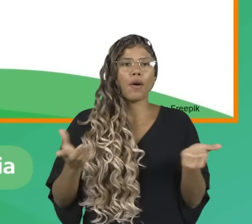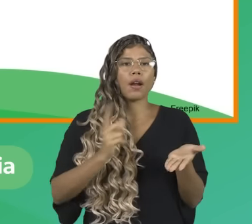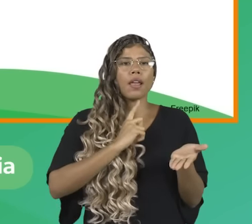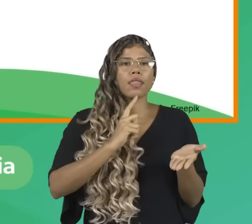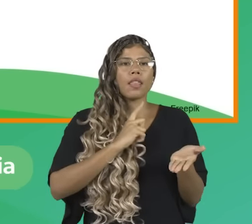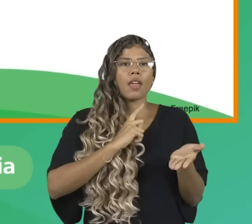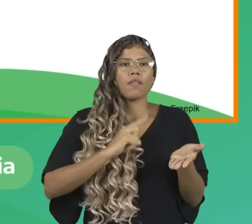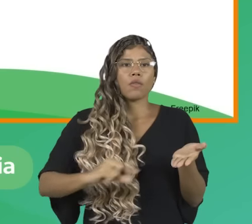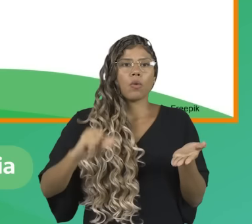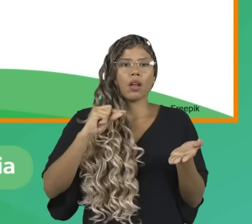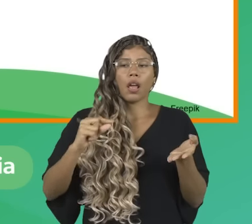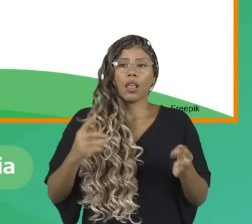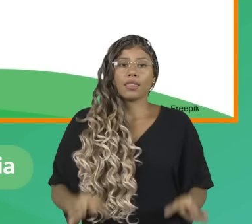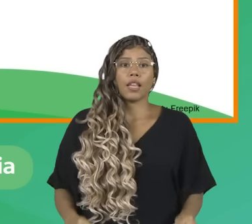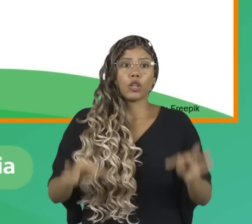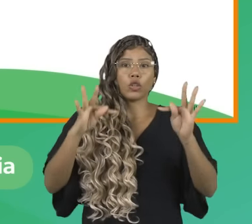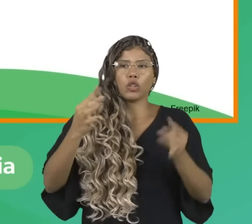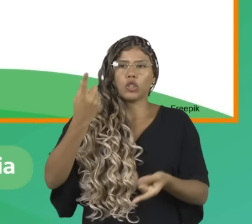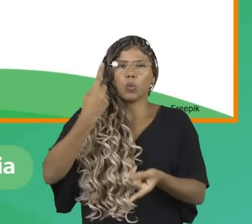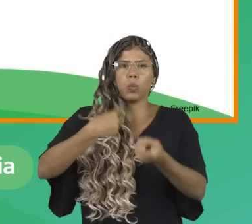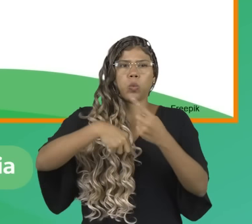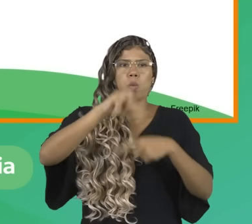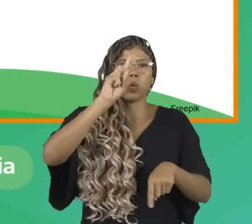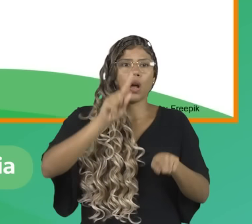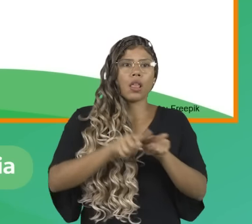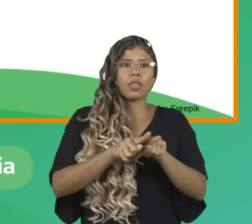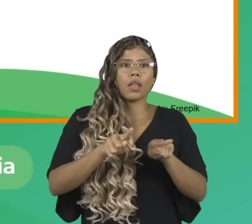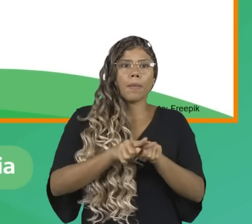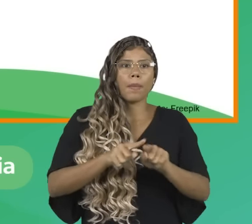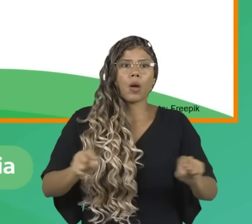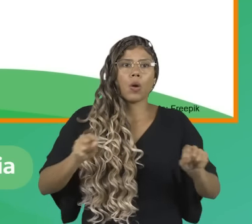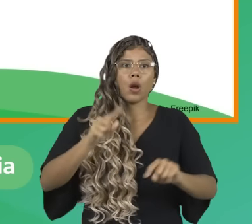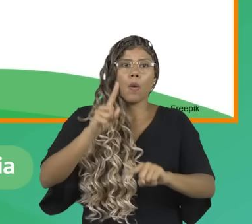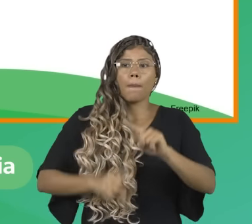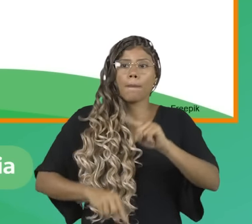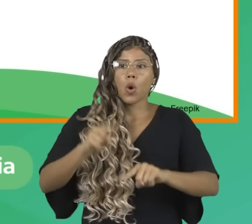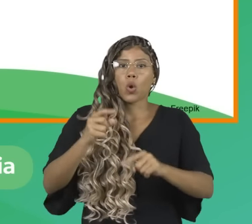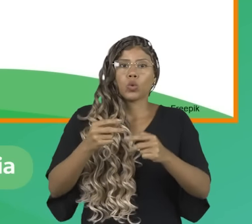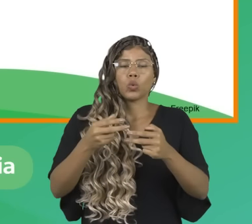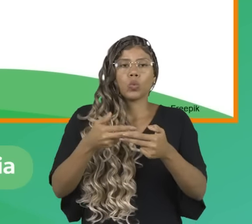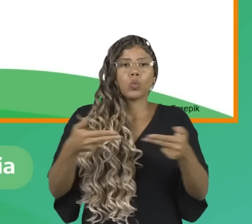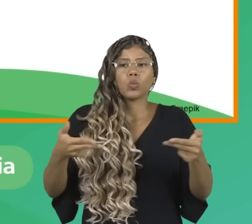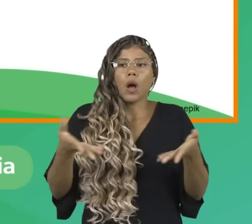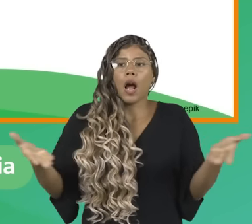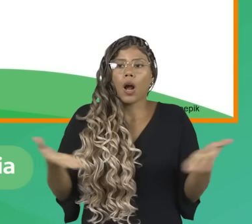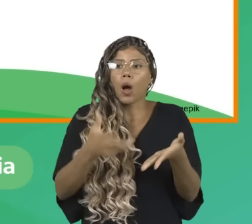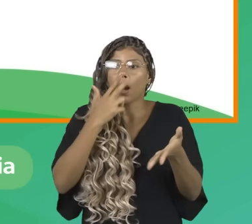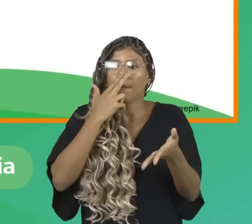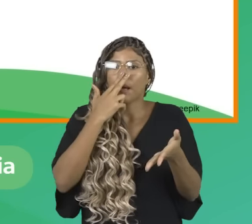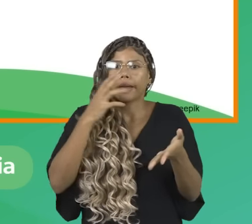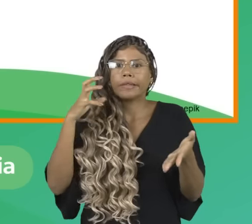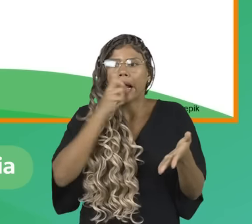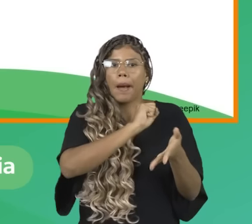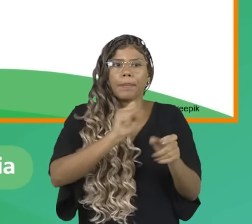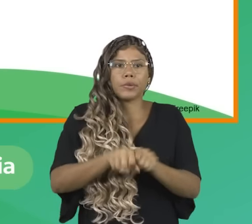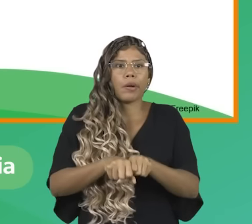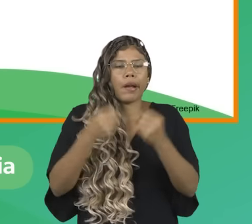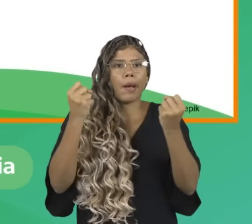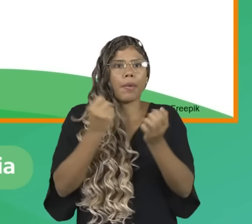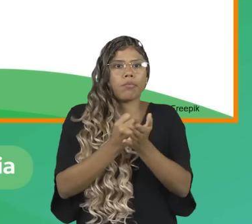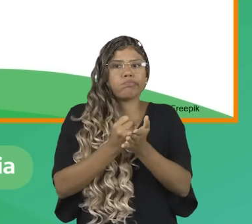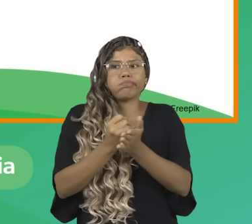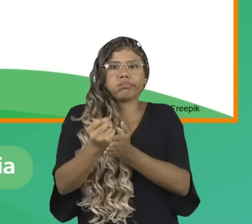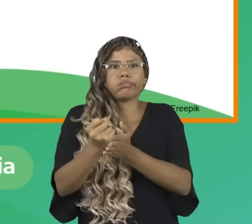grande, mas a obsolescência se tornou ainda mais acentuada por causa desses produtos. Então, o consumo e o descarte se tornaram maiores